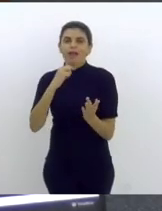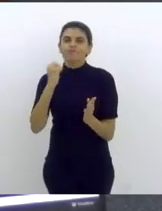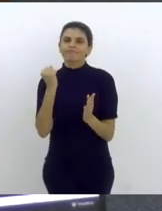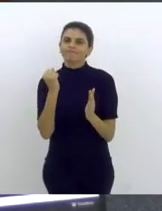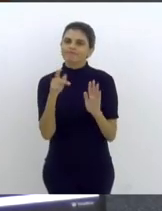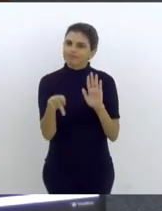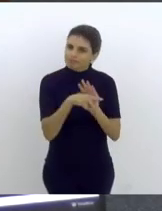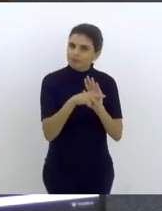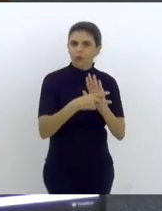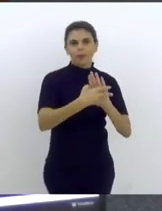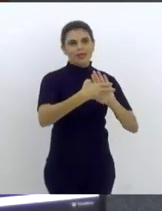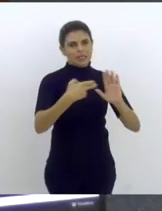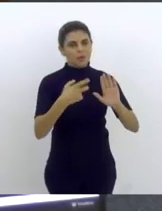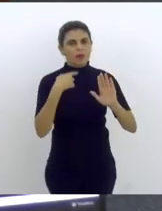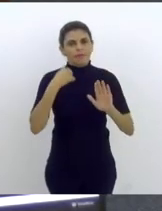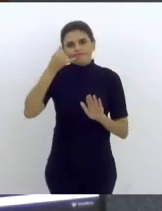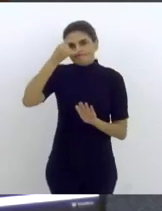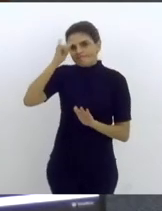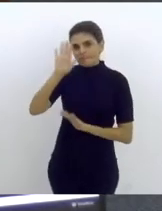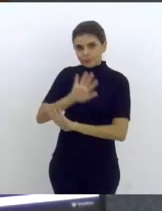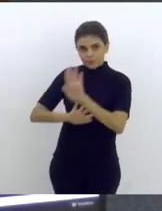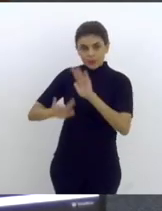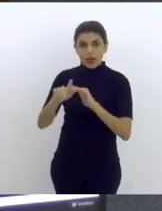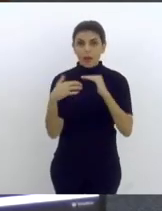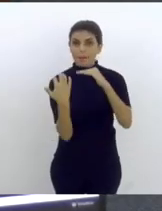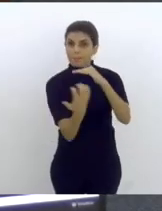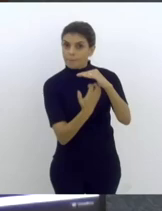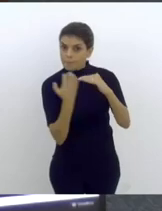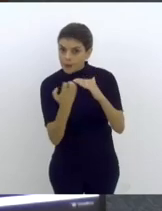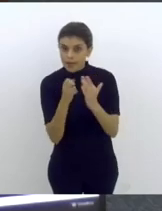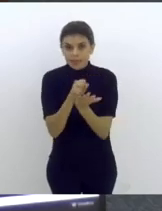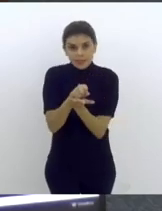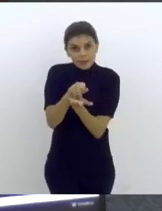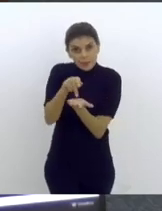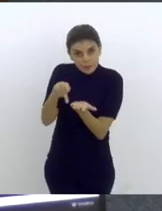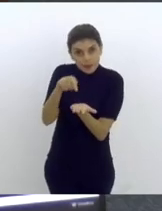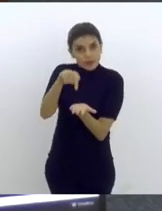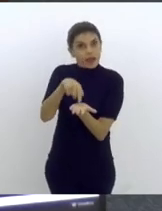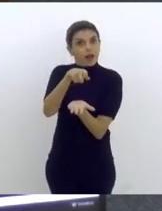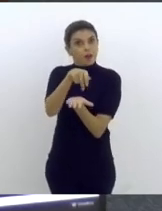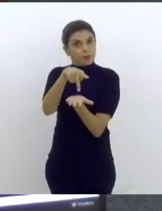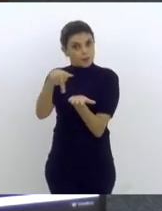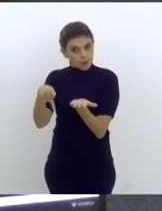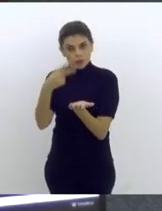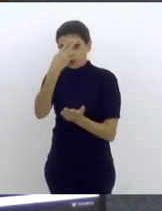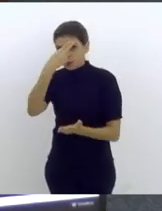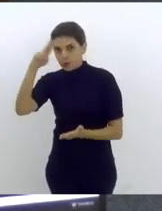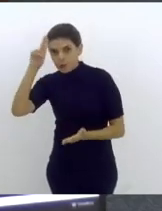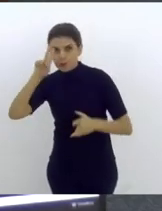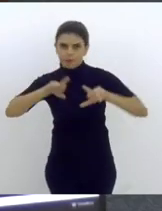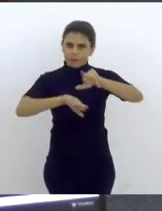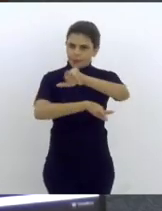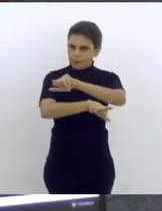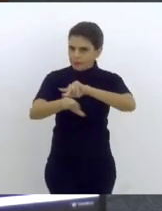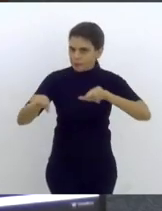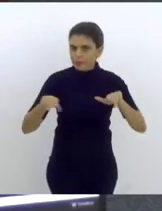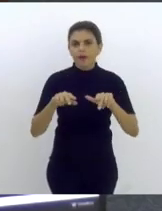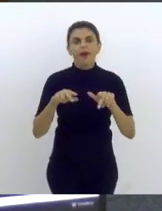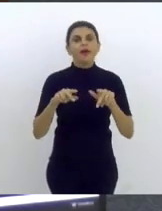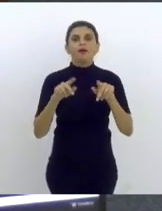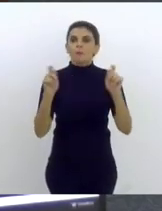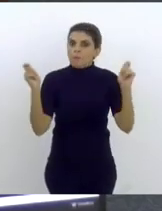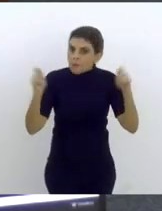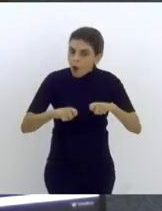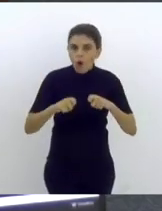preventiva de modo que a empresa responsável pelo aplicativo promova né é